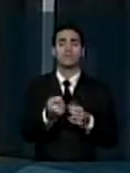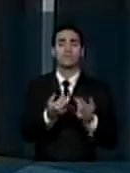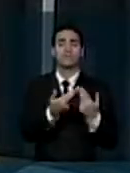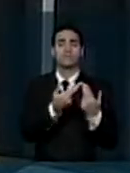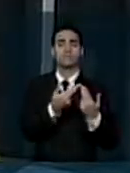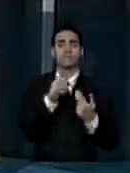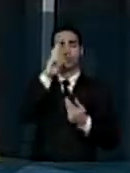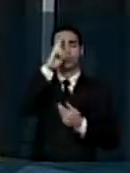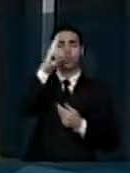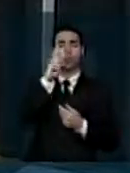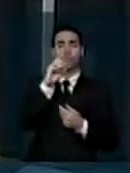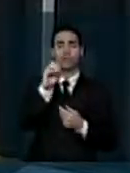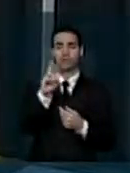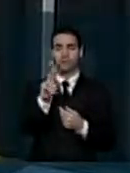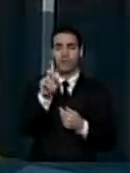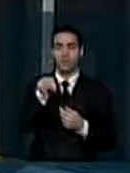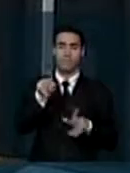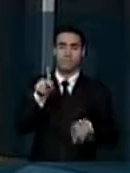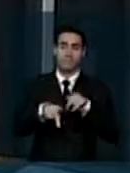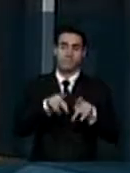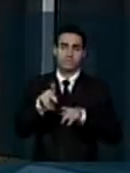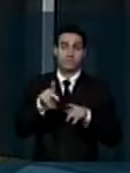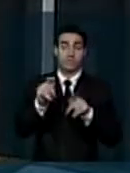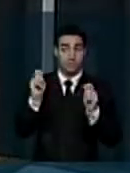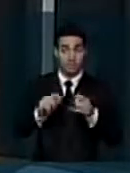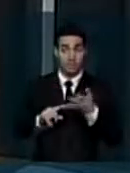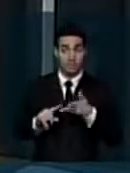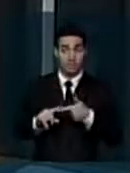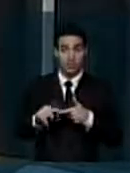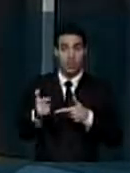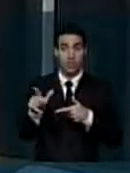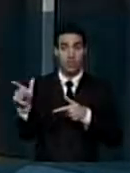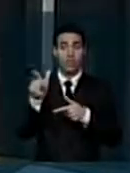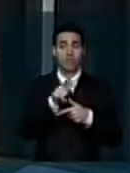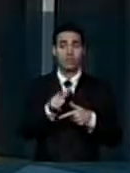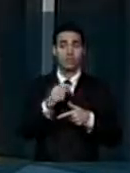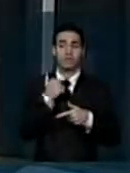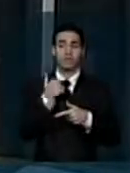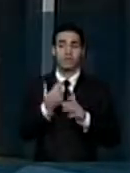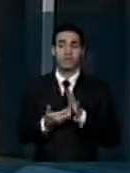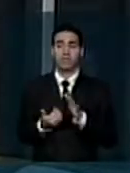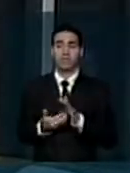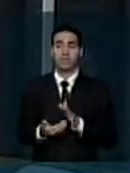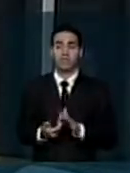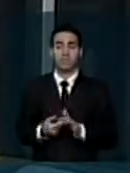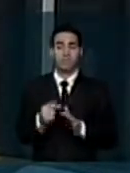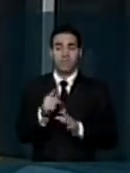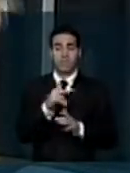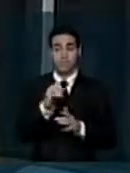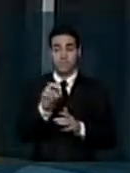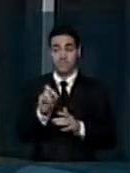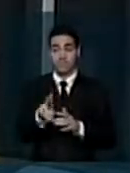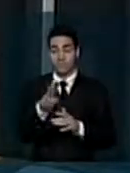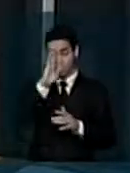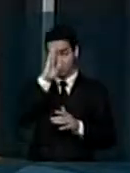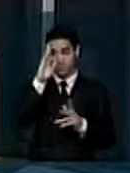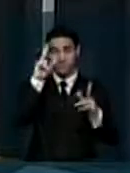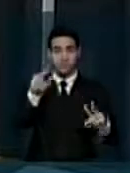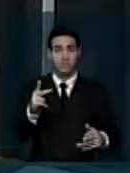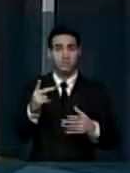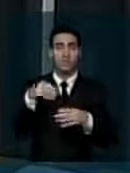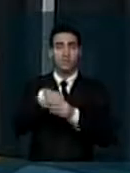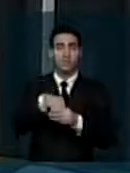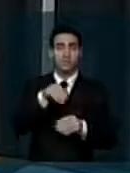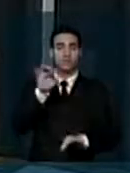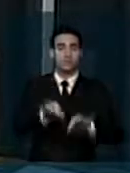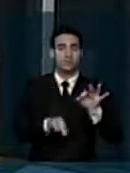delega, para que poderes outros também não usurpem este poder, como ocorre com o poder